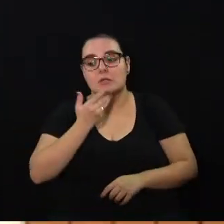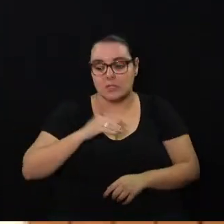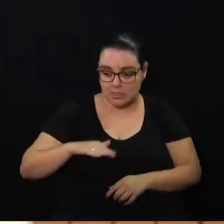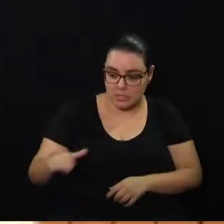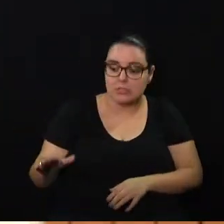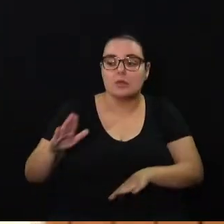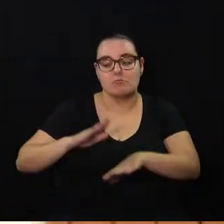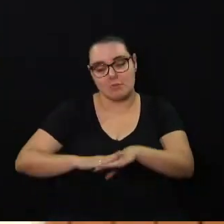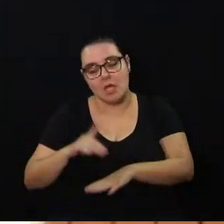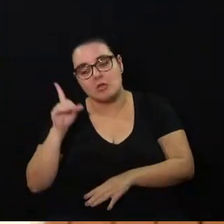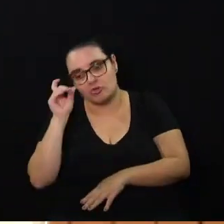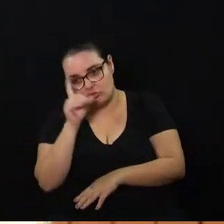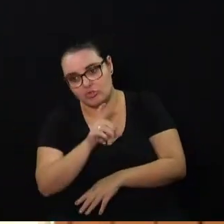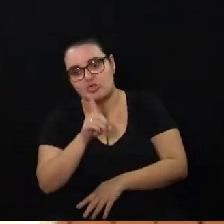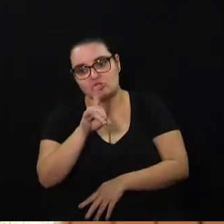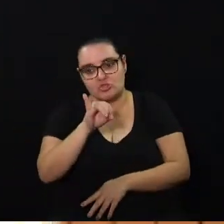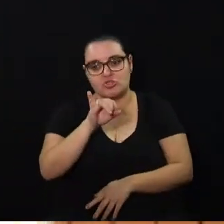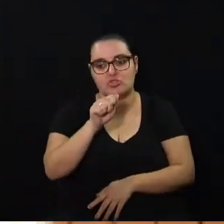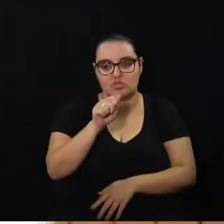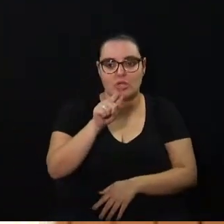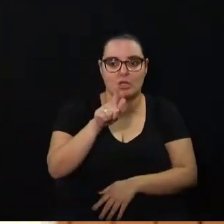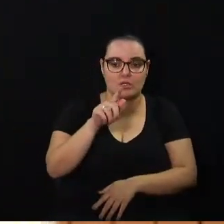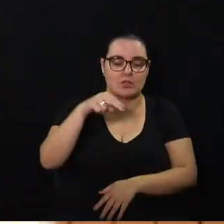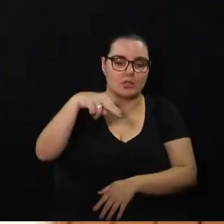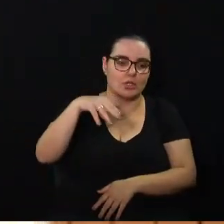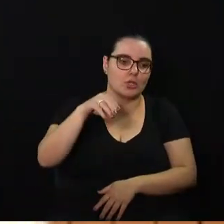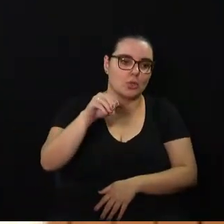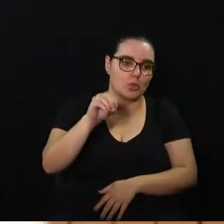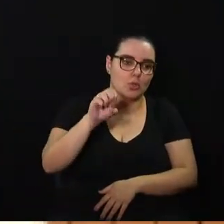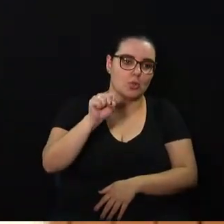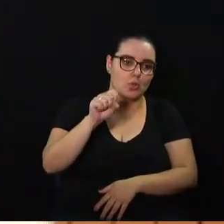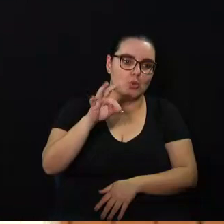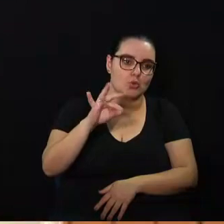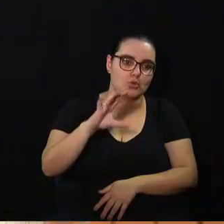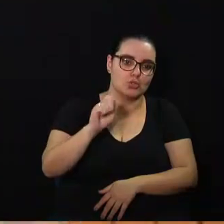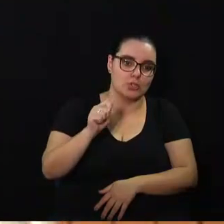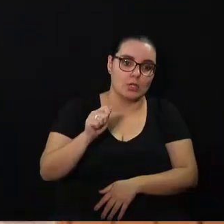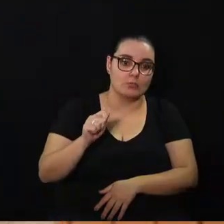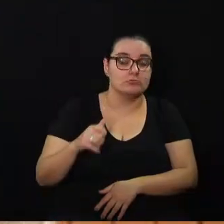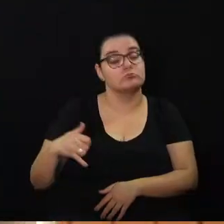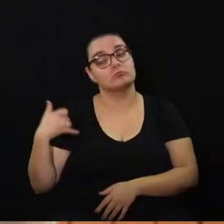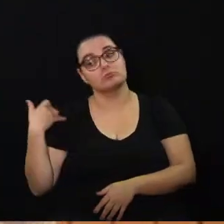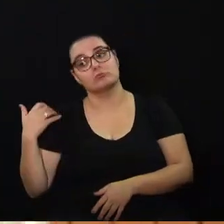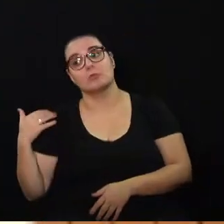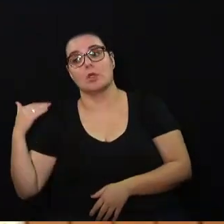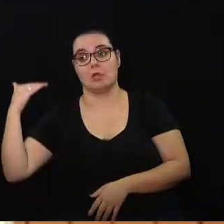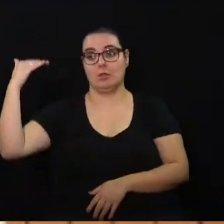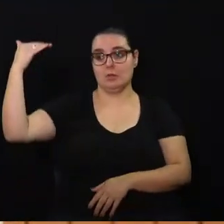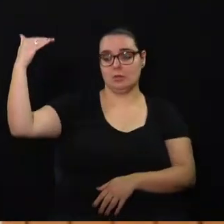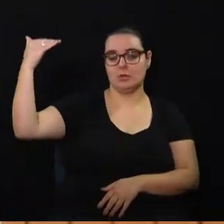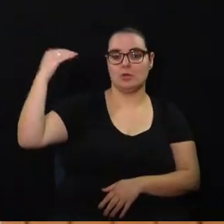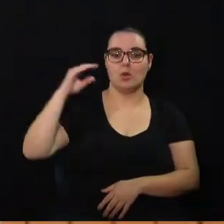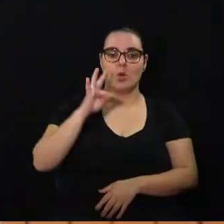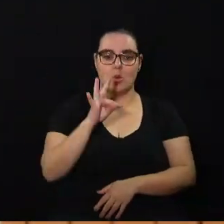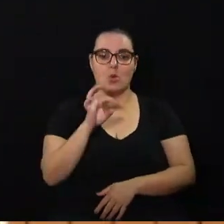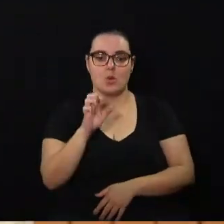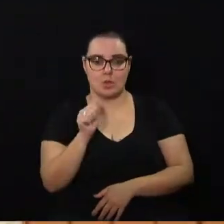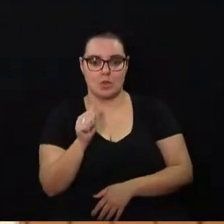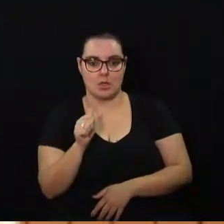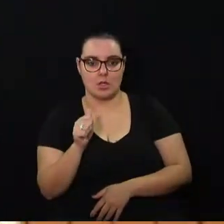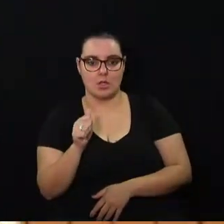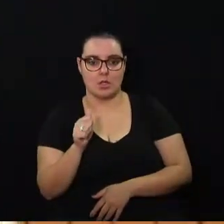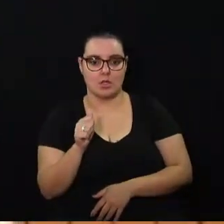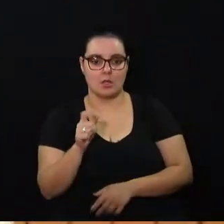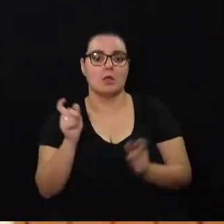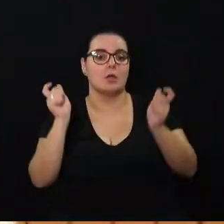que que são importantes da gente observar adultos por exemplo conté é que tem uma